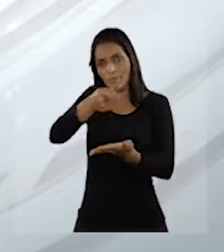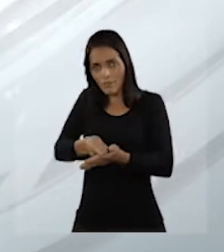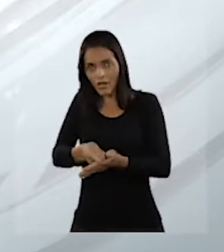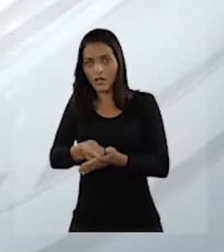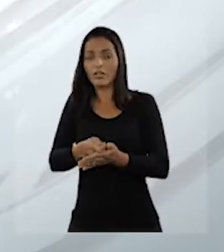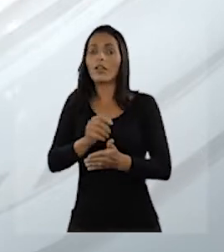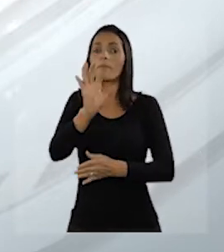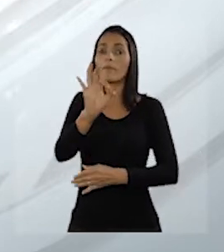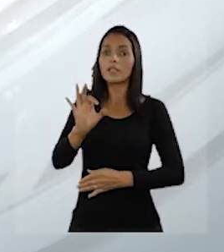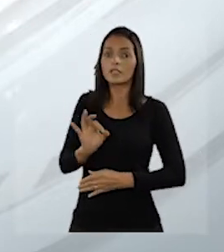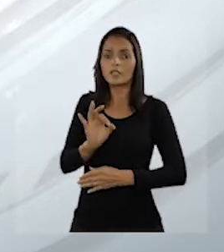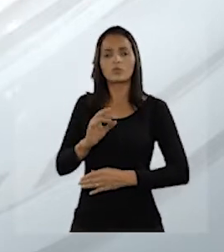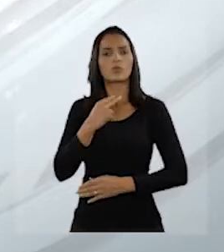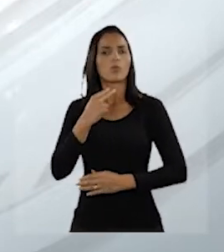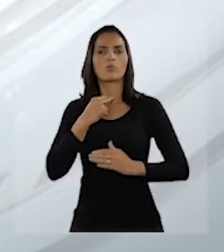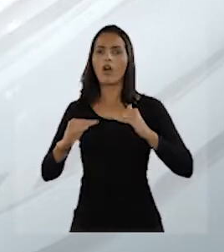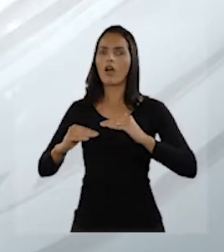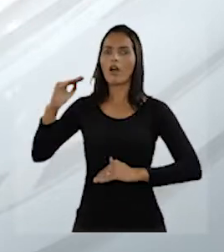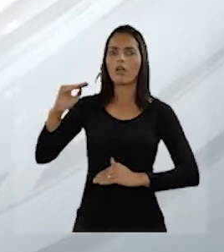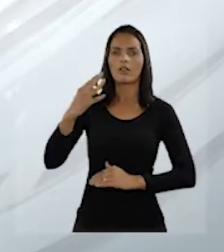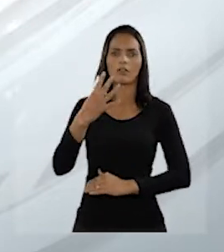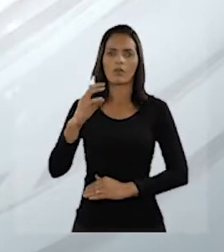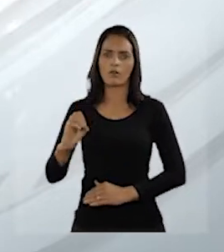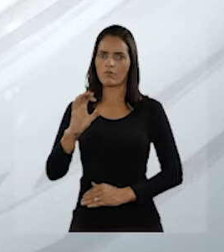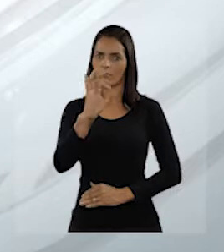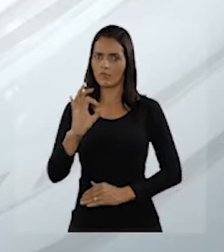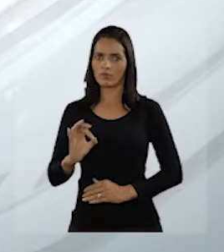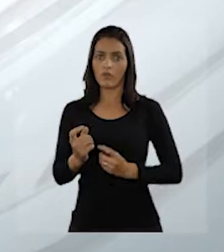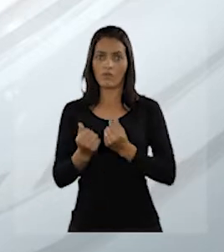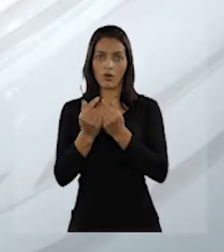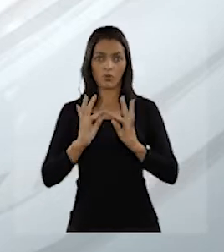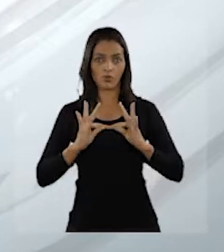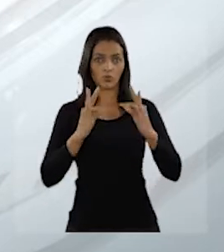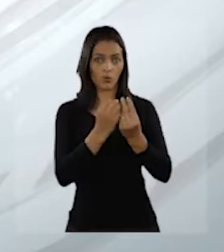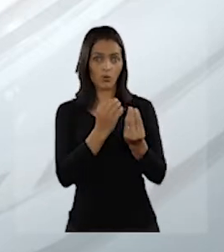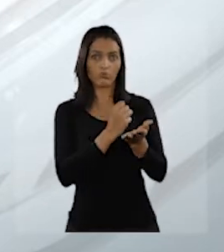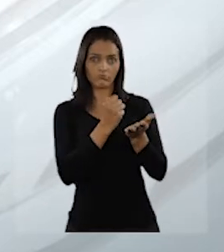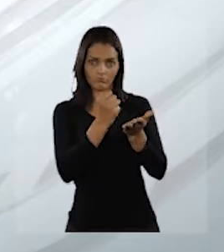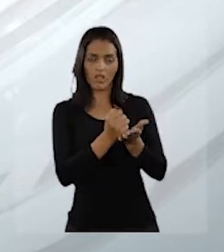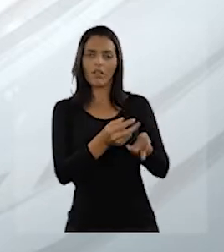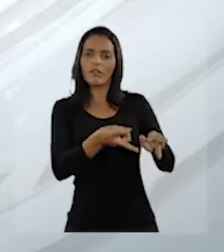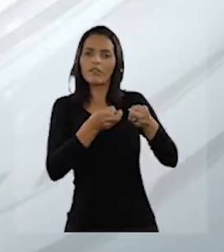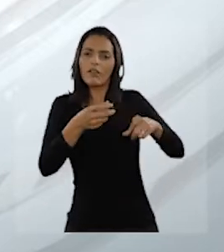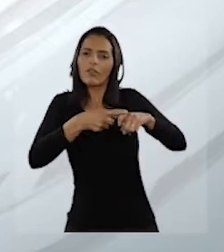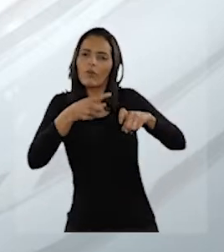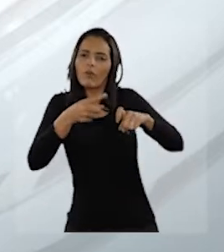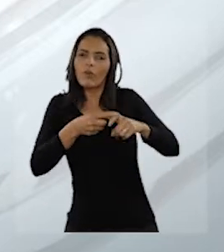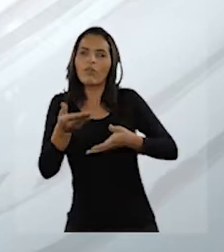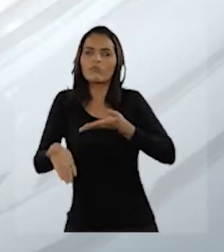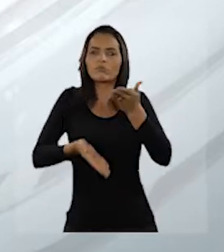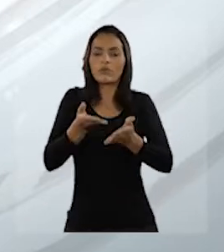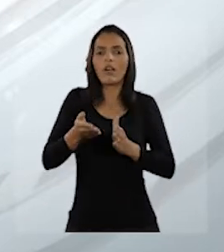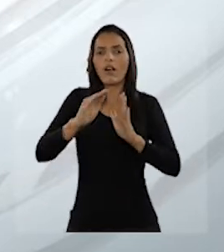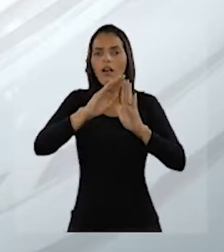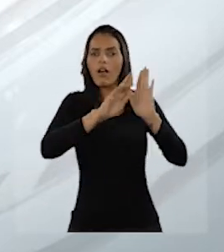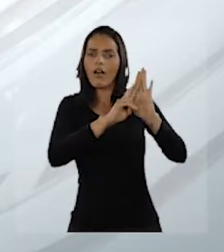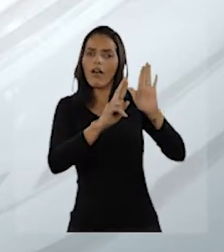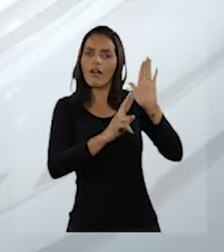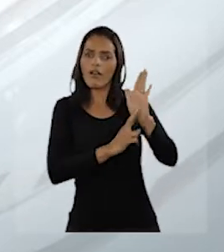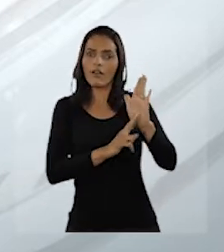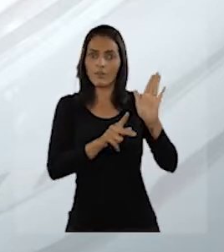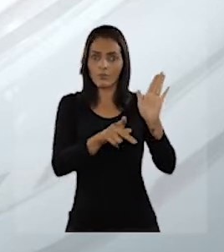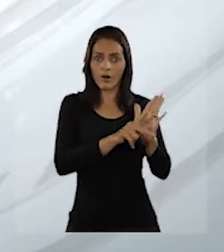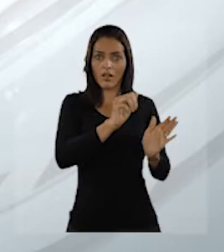com coparticipação, onde o consumidor paga parte do procedimento à operadora, cujo percentual não pode